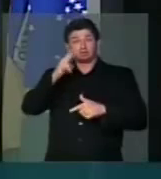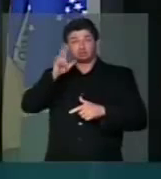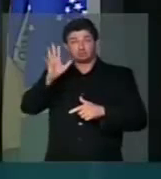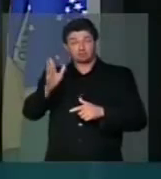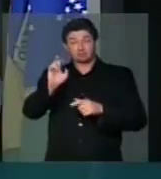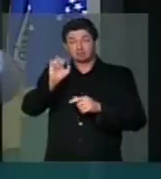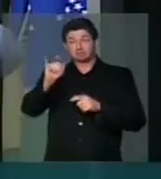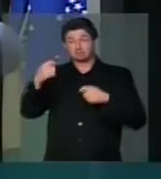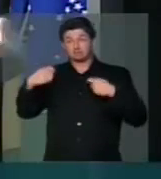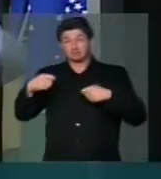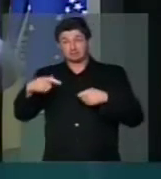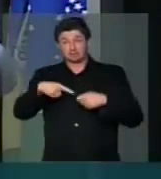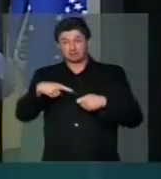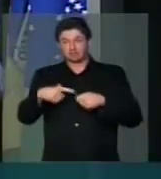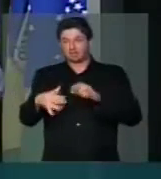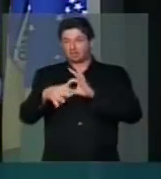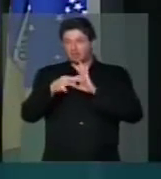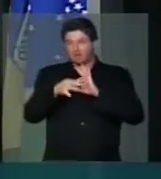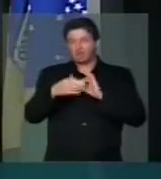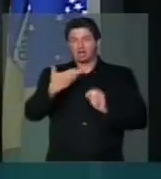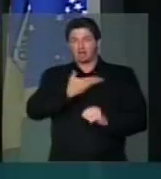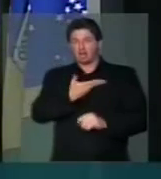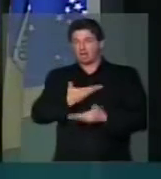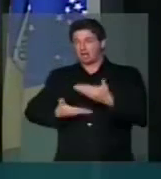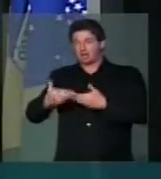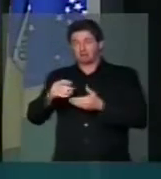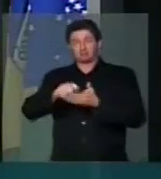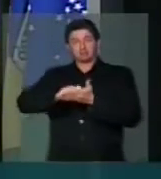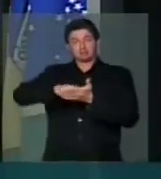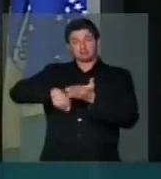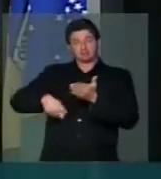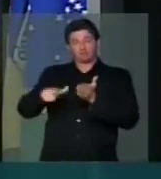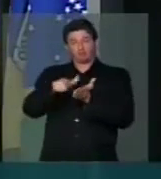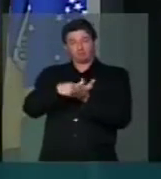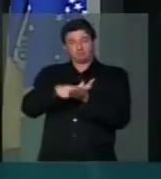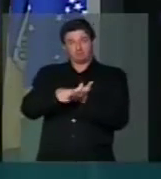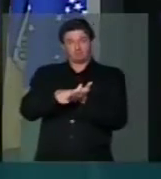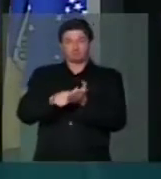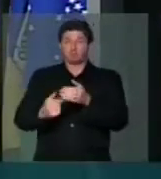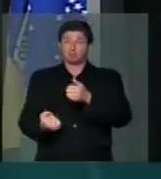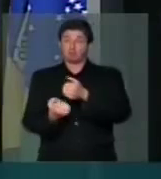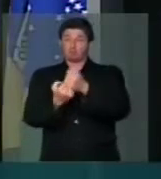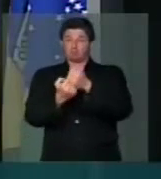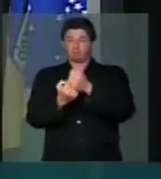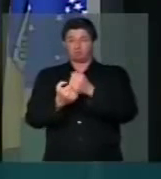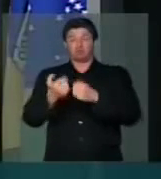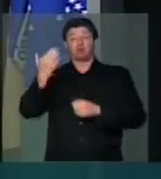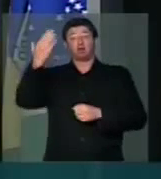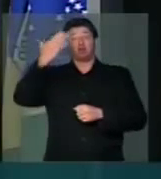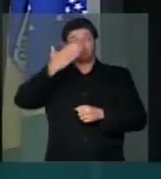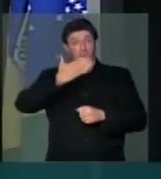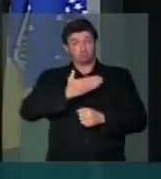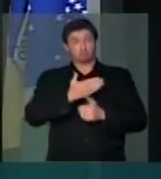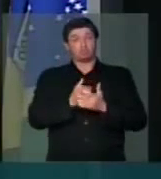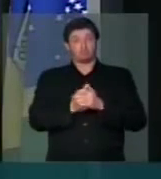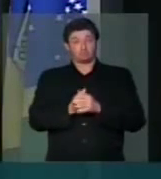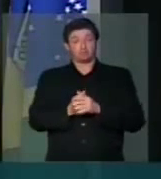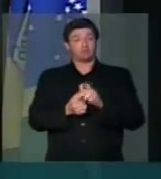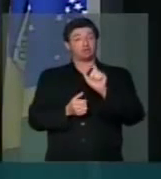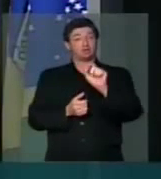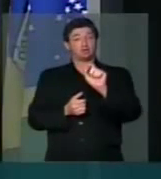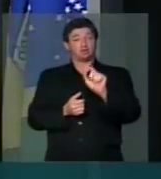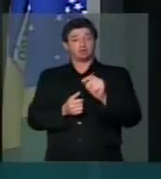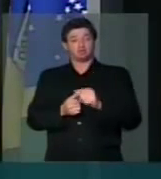é necessário reunir aliados para assinar uma folha de papel em solidariedade. É a demonstração de